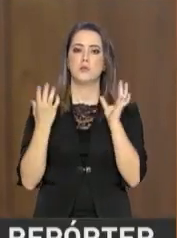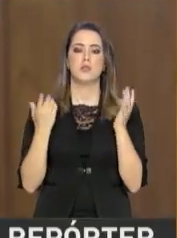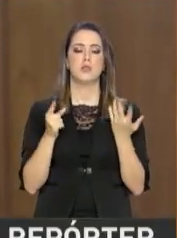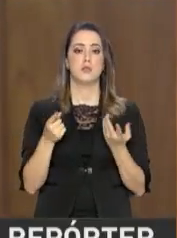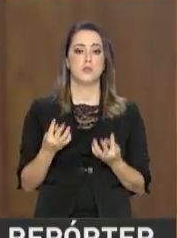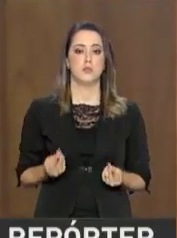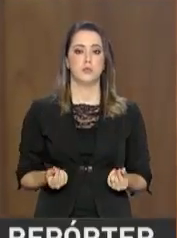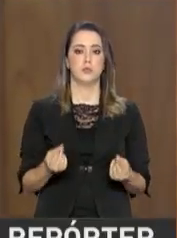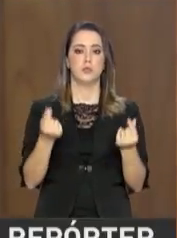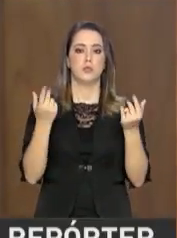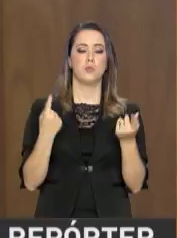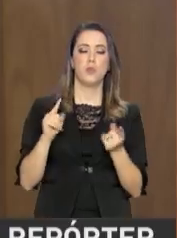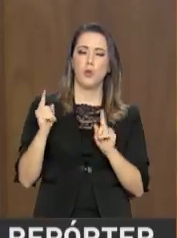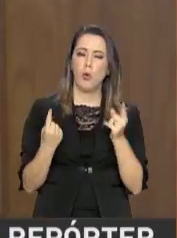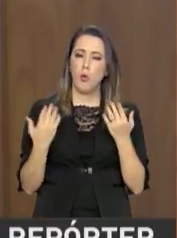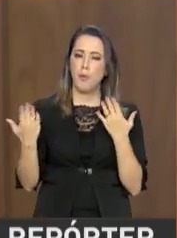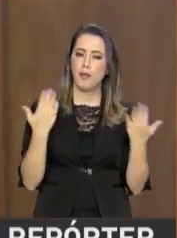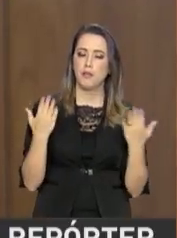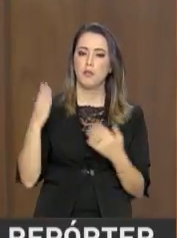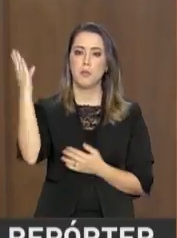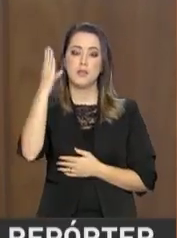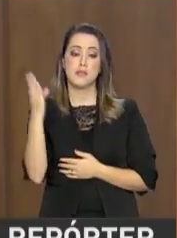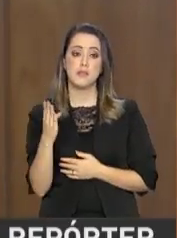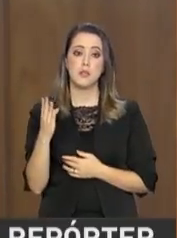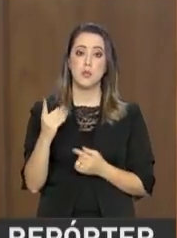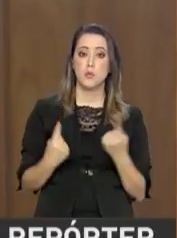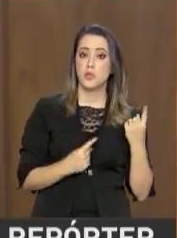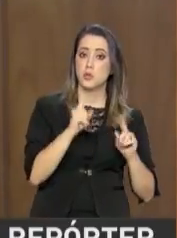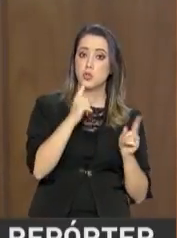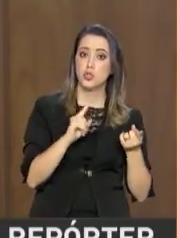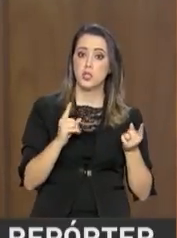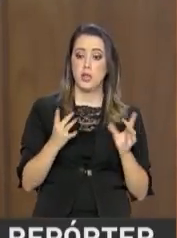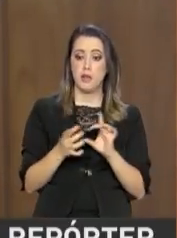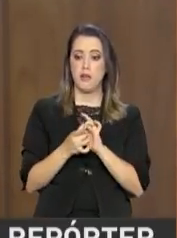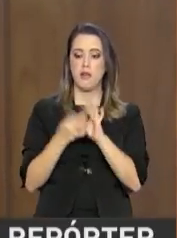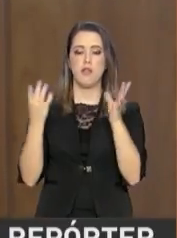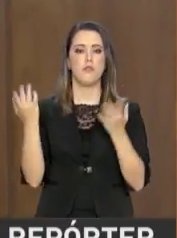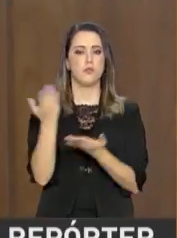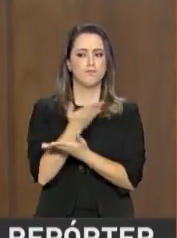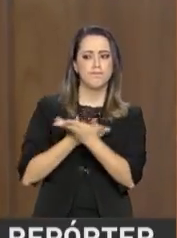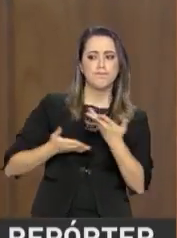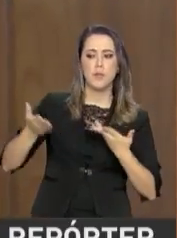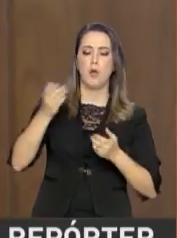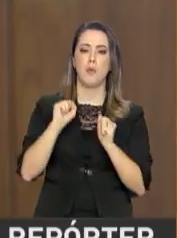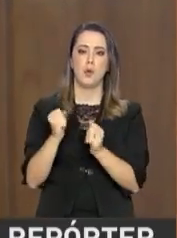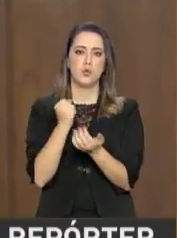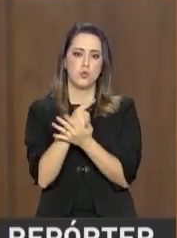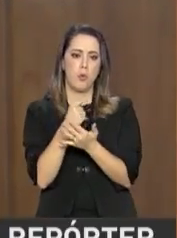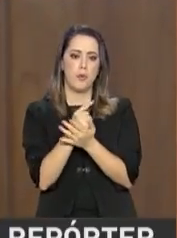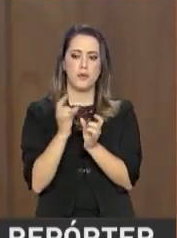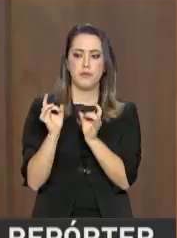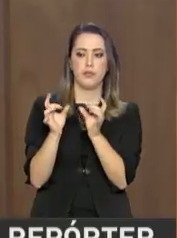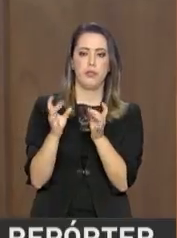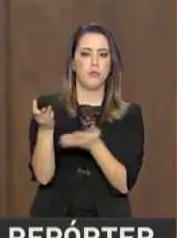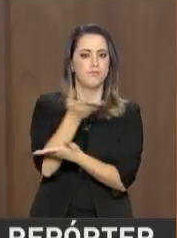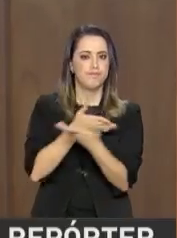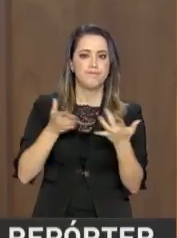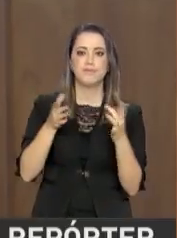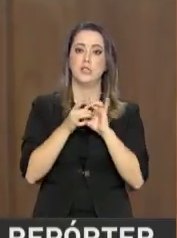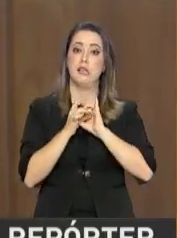tarifária entre o brasil eo chile os números até são sonham com eles em